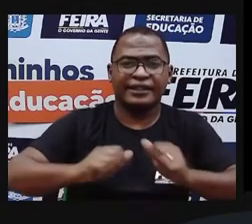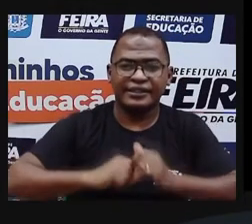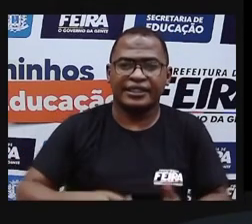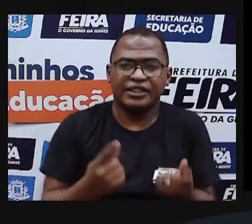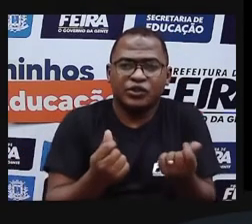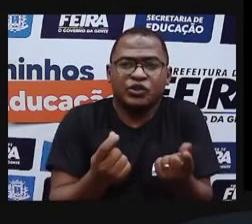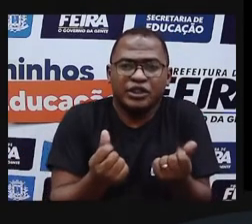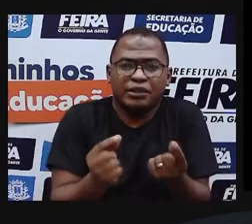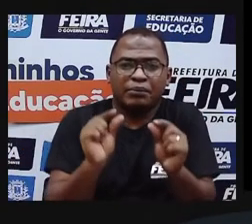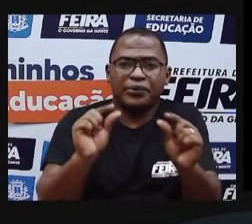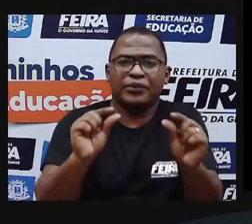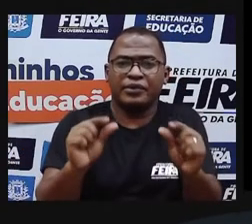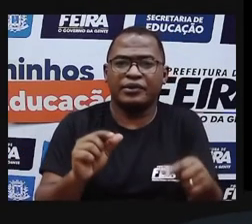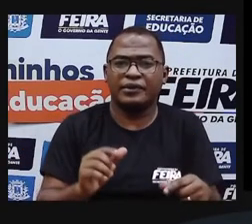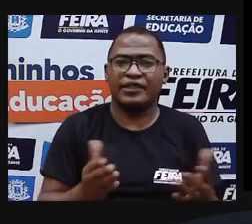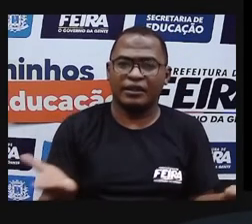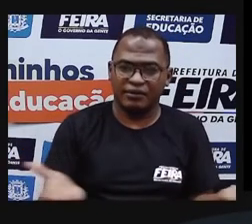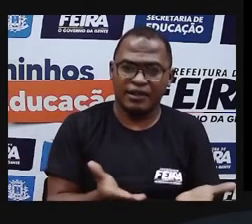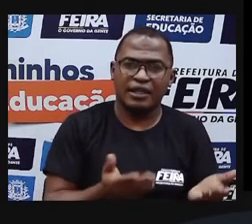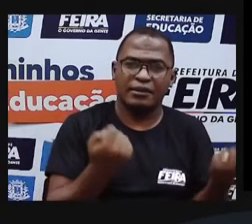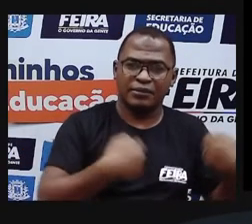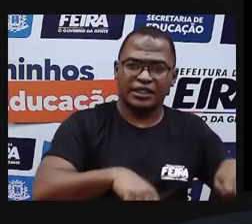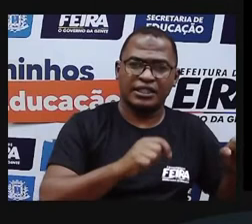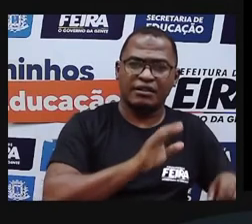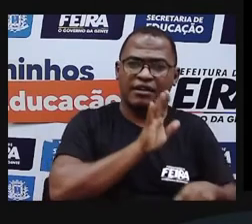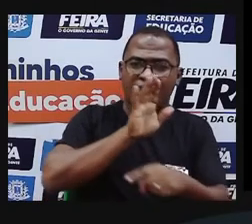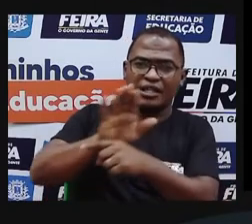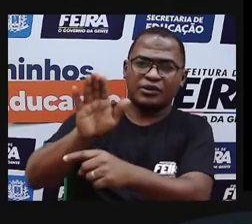a sua família. Saindo, né,